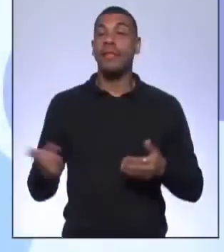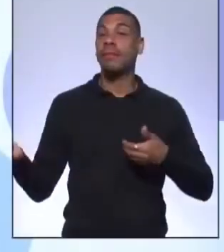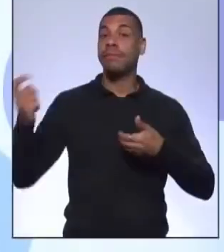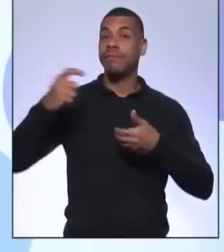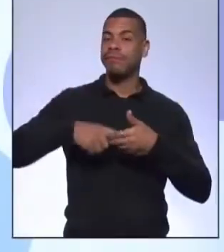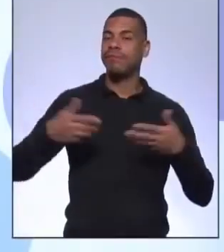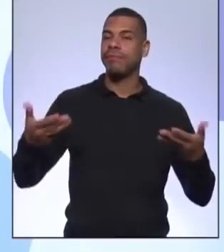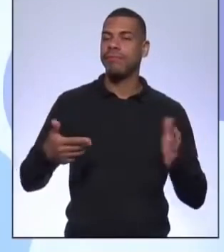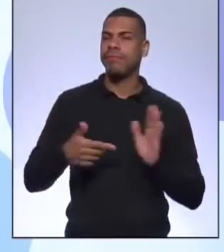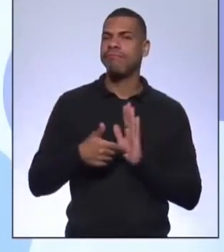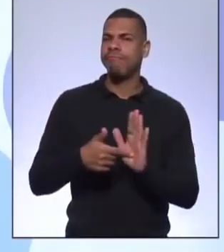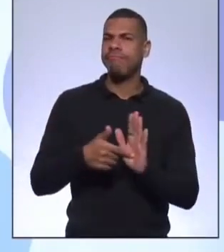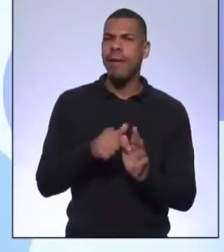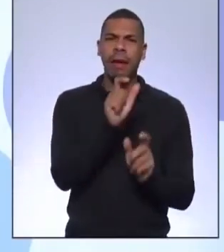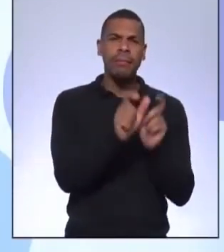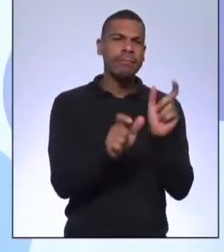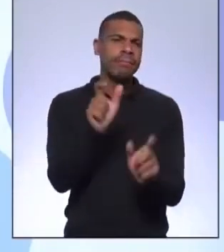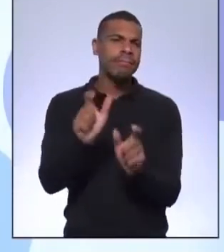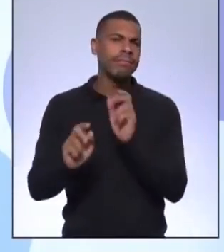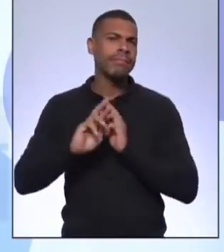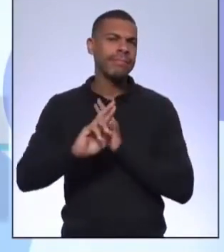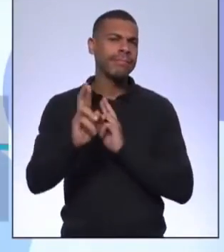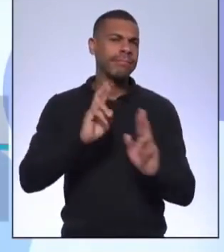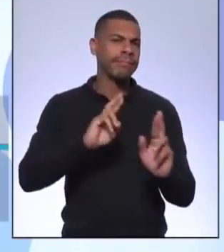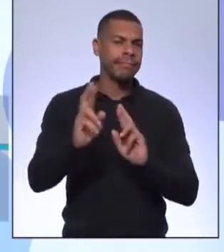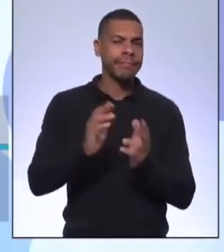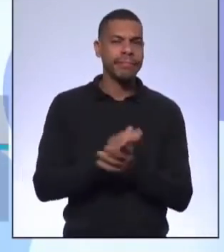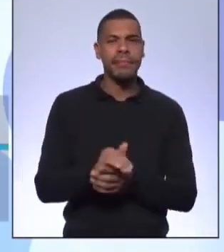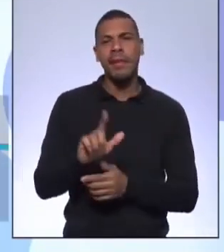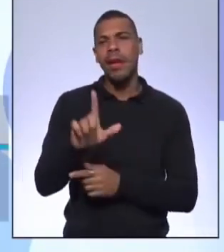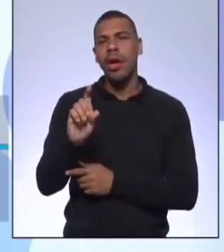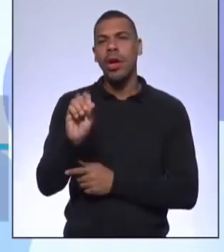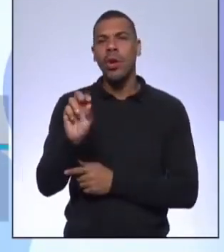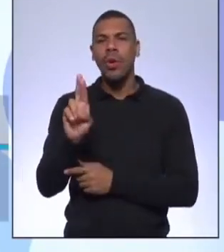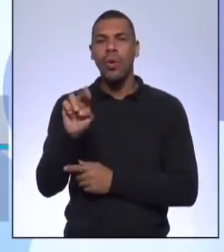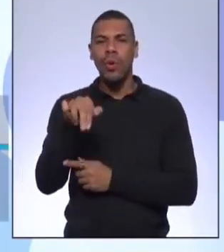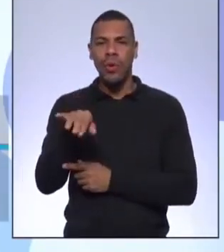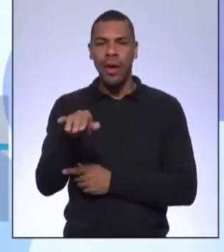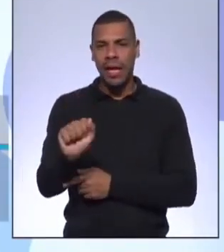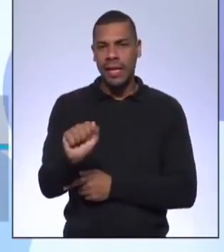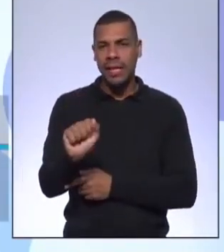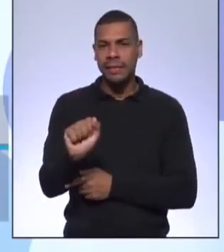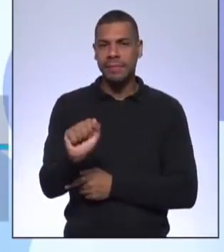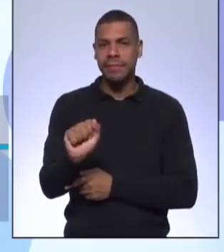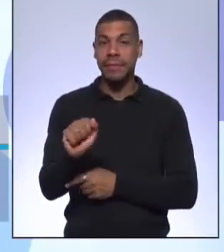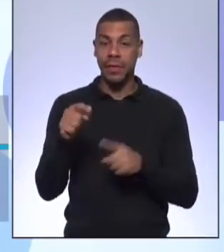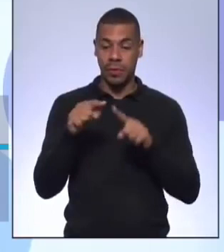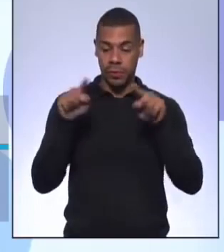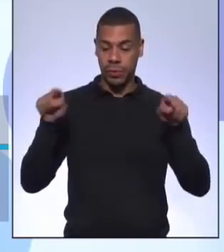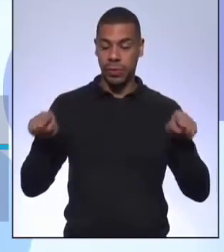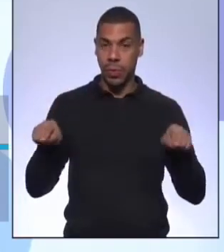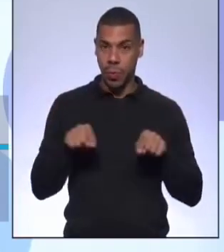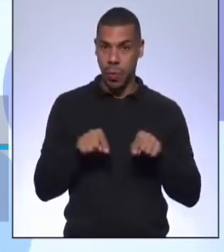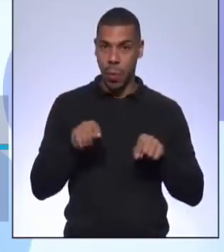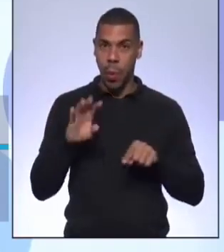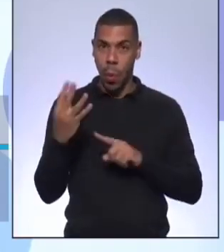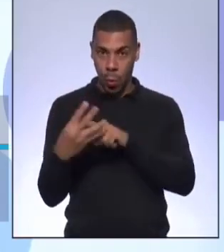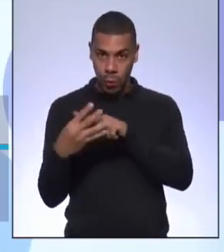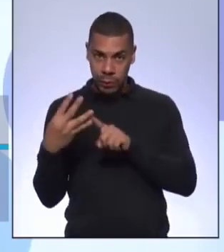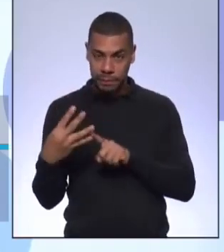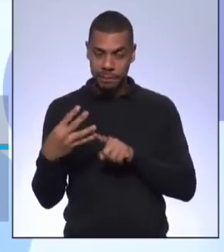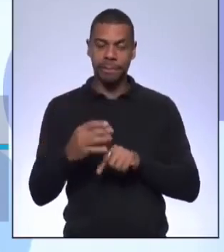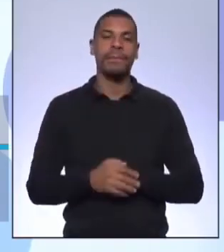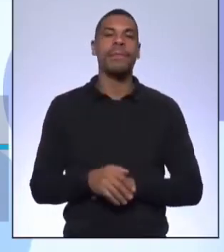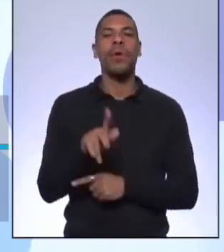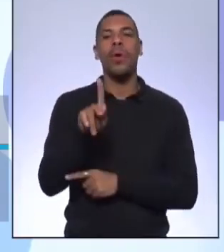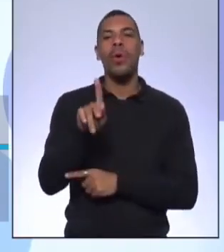Retornamos aqui. Muitas respostas, Osmar. Ó, a Lorena colocou assim, são quadriláteros. O Pedro